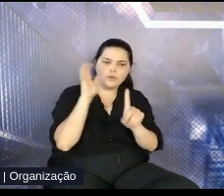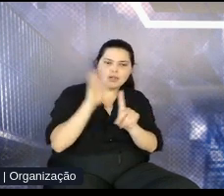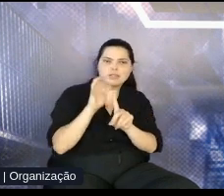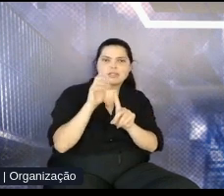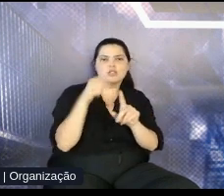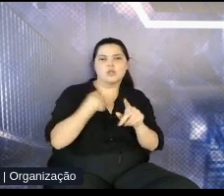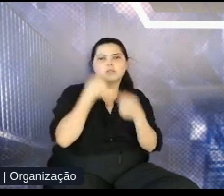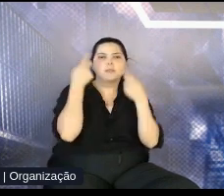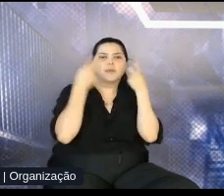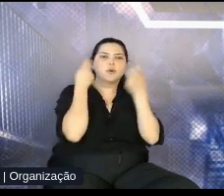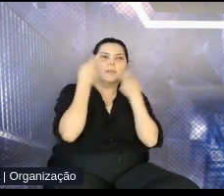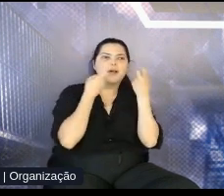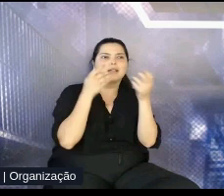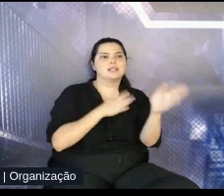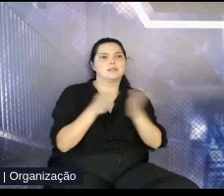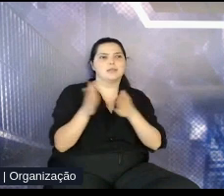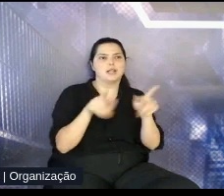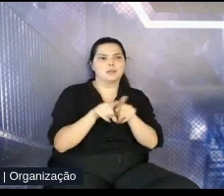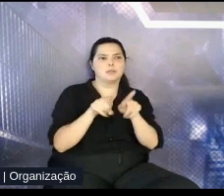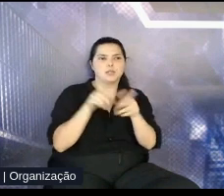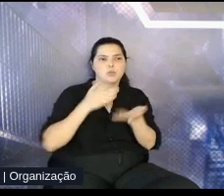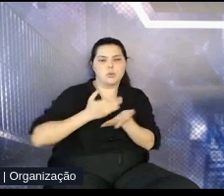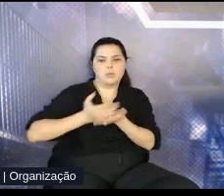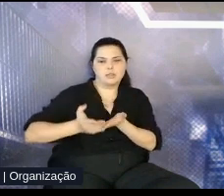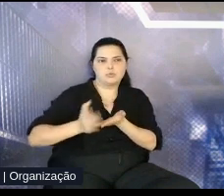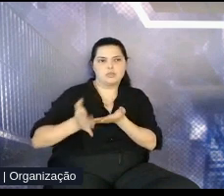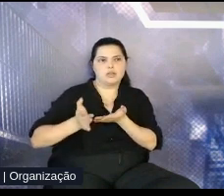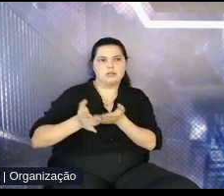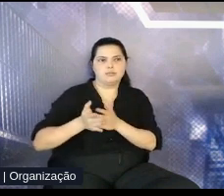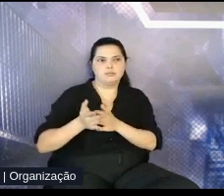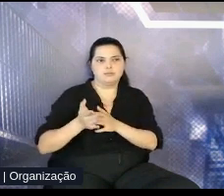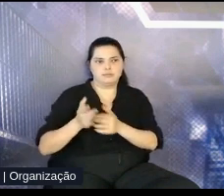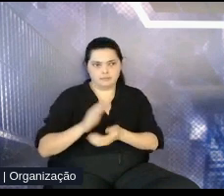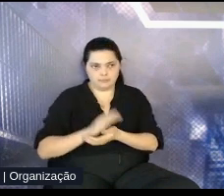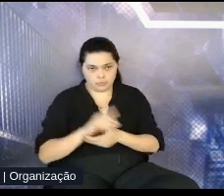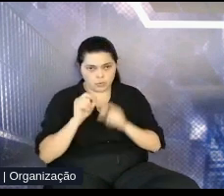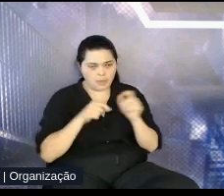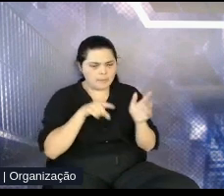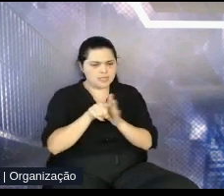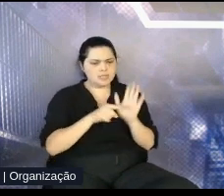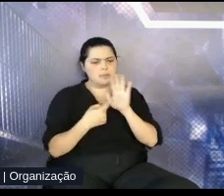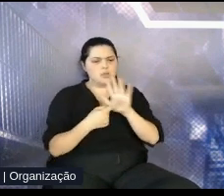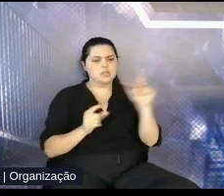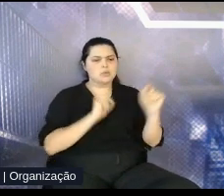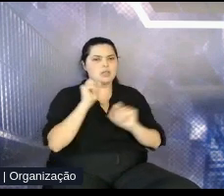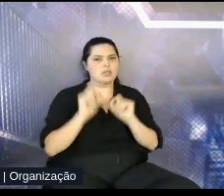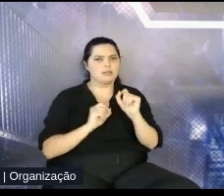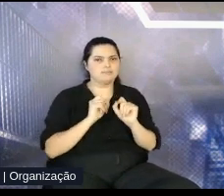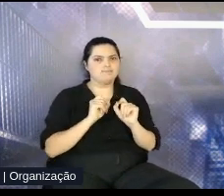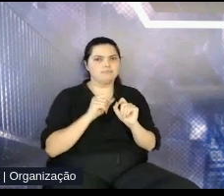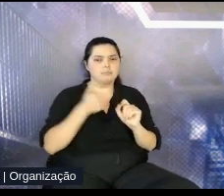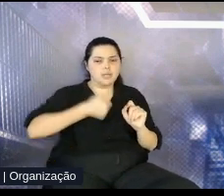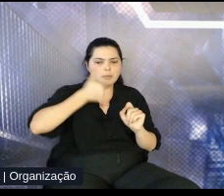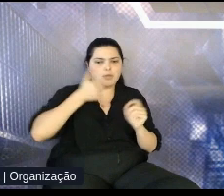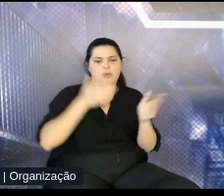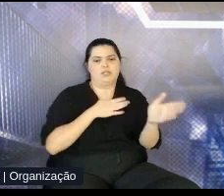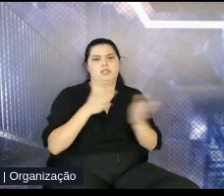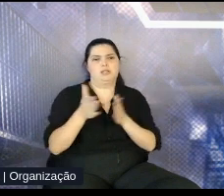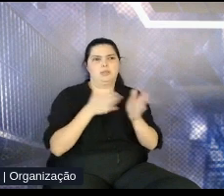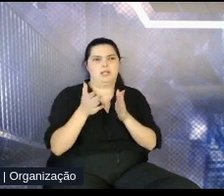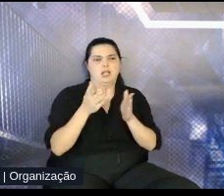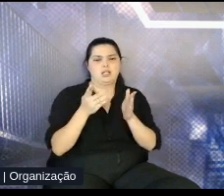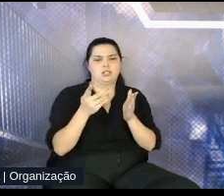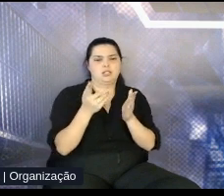com acessibilidade desde o começo. E o que é que essas pesquisas mostraram, né? Que priorizar a acessibilidade no